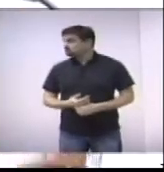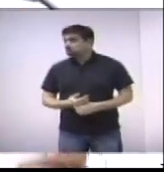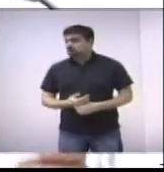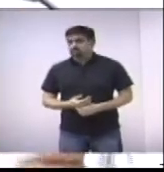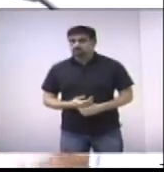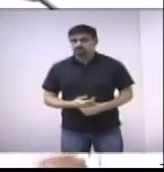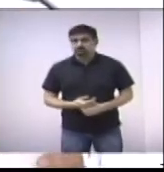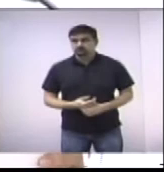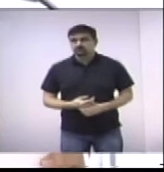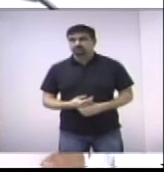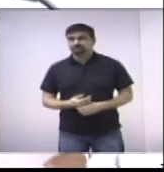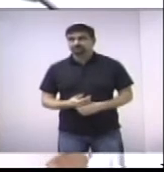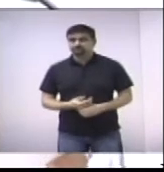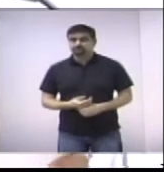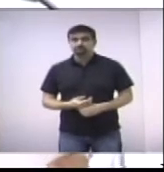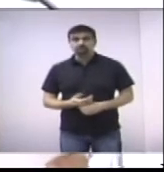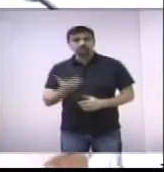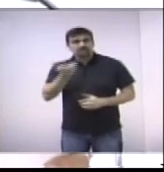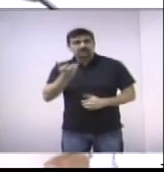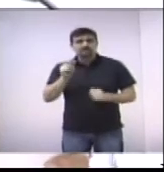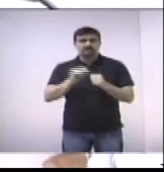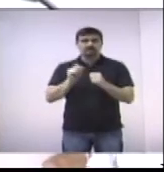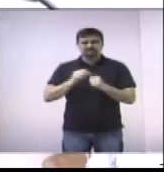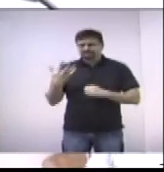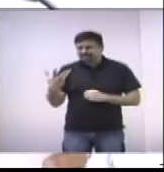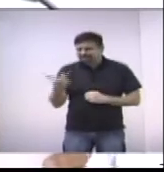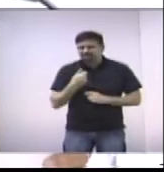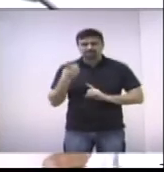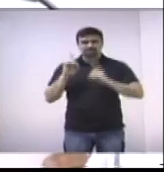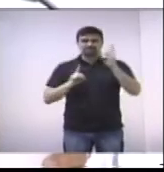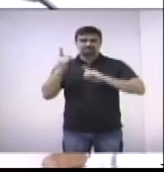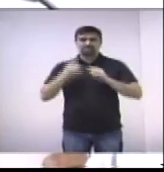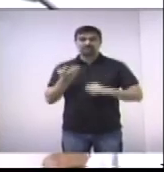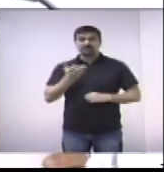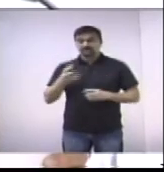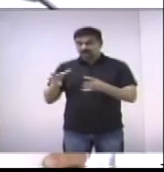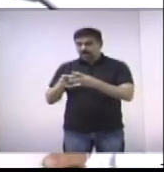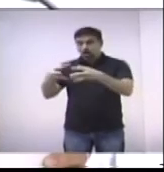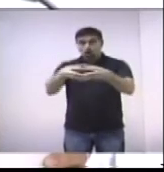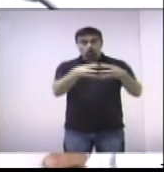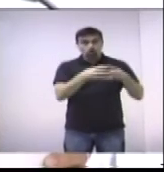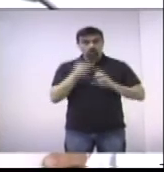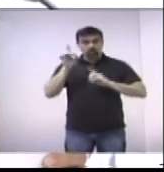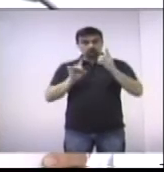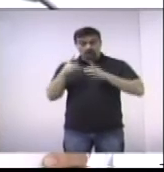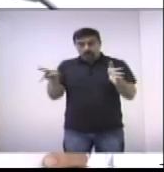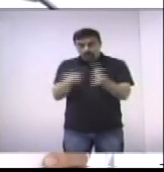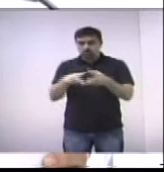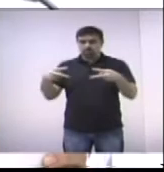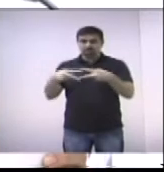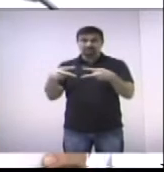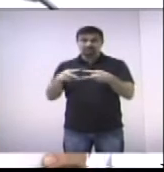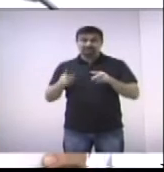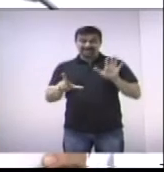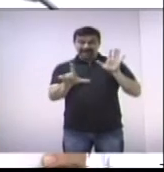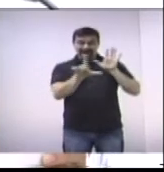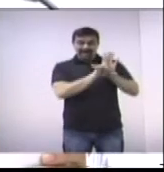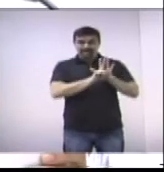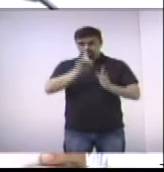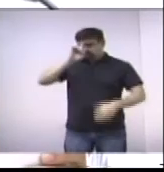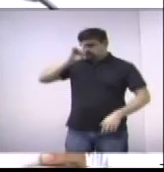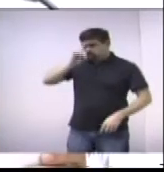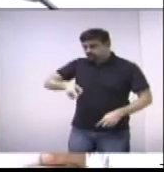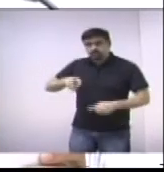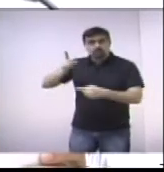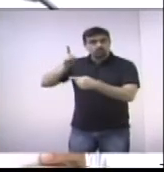Pretendemos fazer um excelente carnaval. Gostaríamos e muito que todas as escolas de Paulínia desfilassem, mas por força de lei e devido a